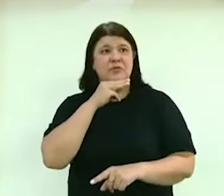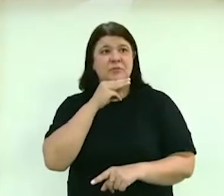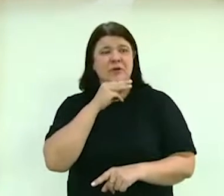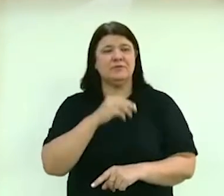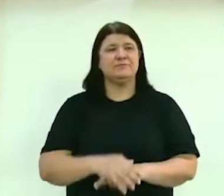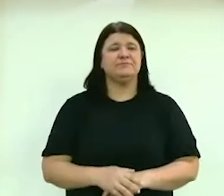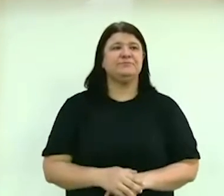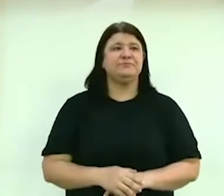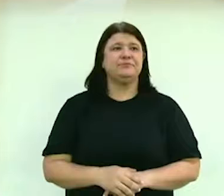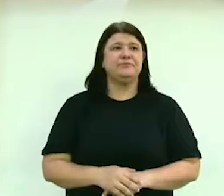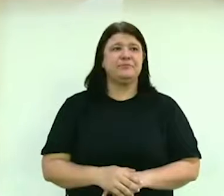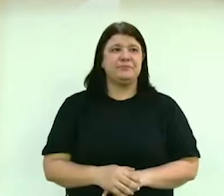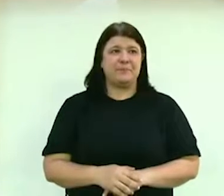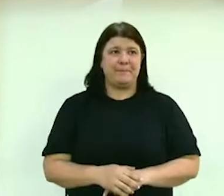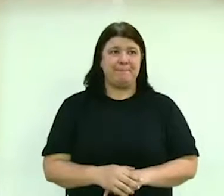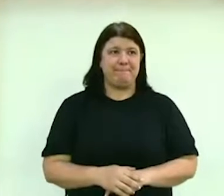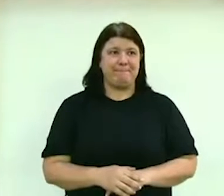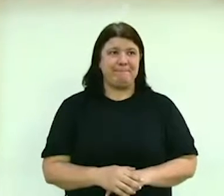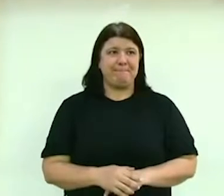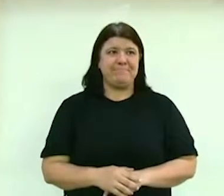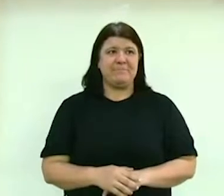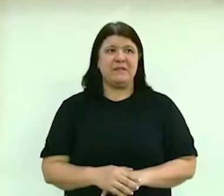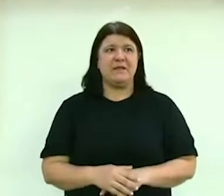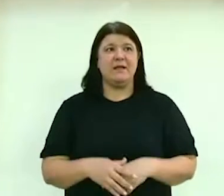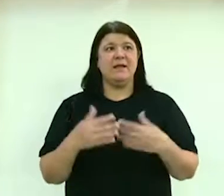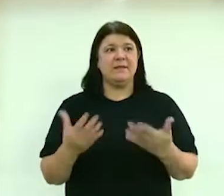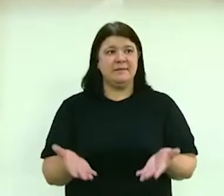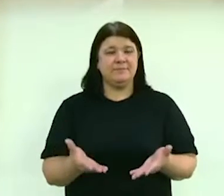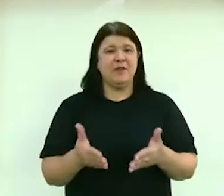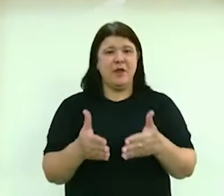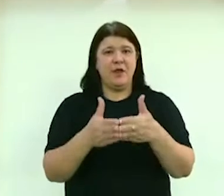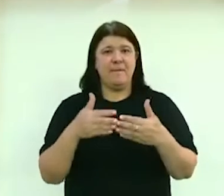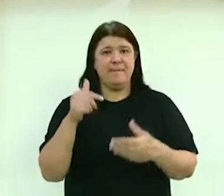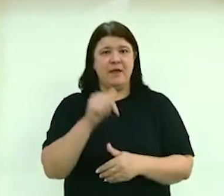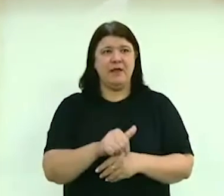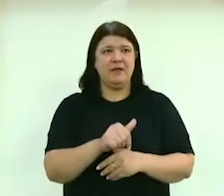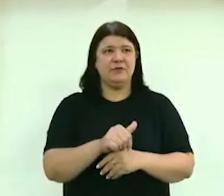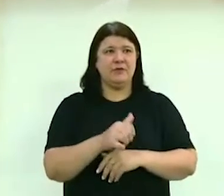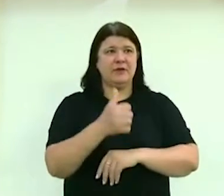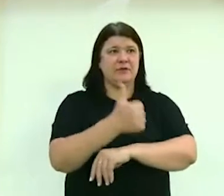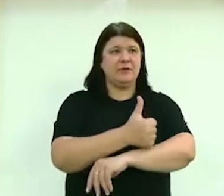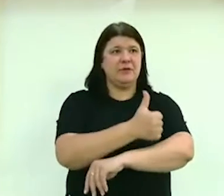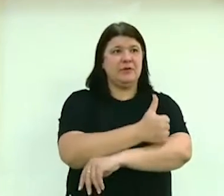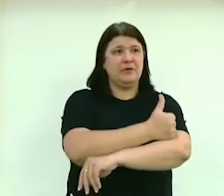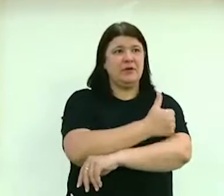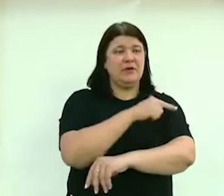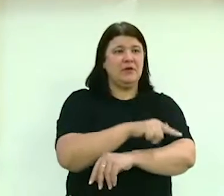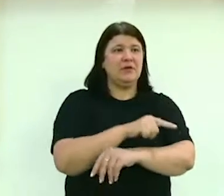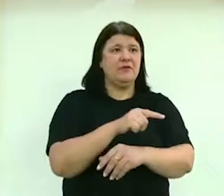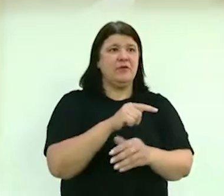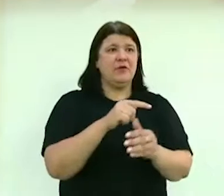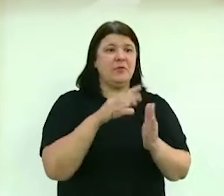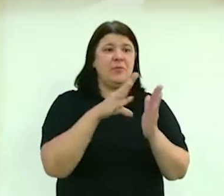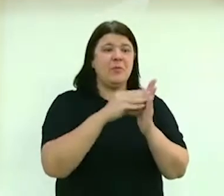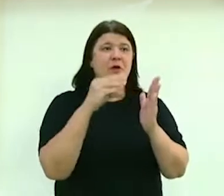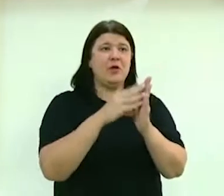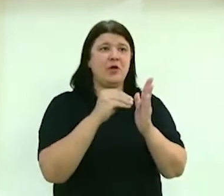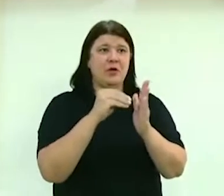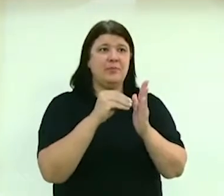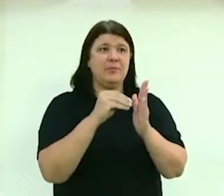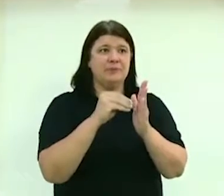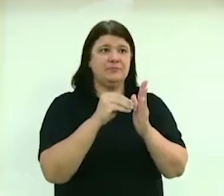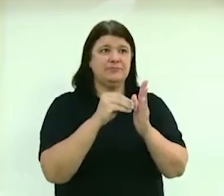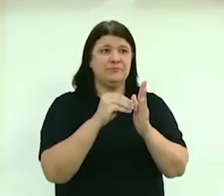279 quilômetros em 11 horas e 51 minutos. Desta forma, é que requer a mesa, depois de ouvido do outro plenário, seja enviado cópia da